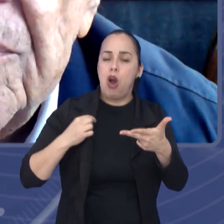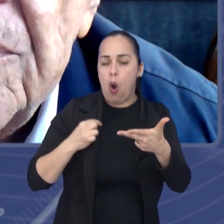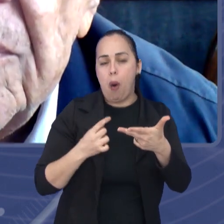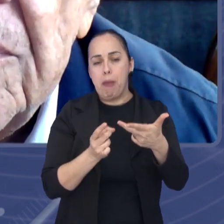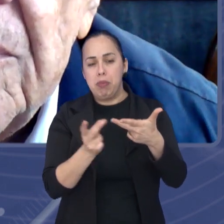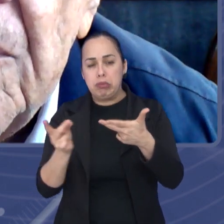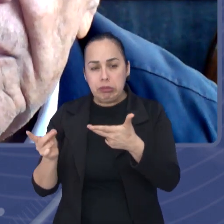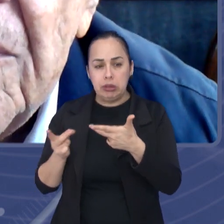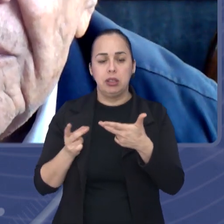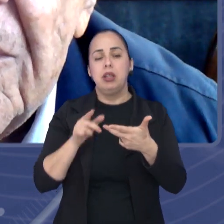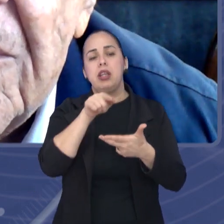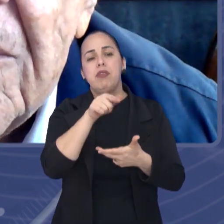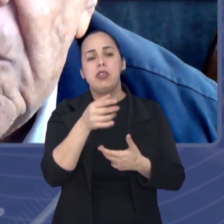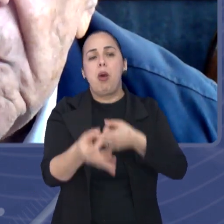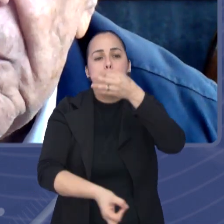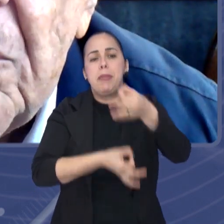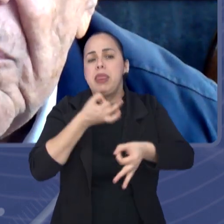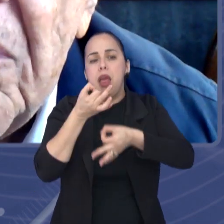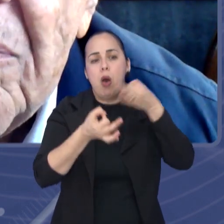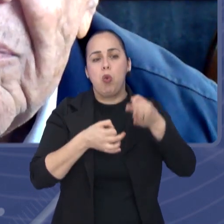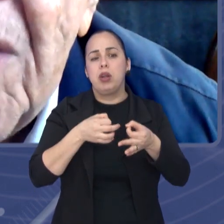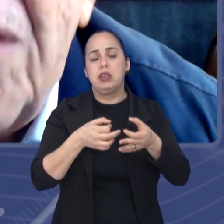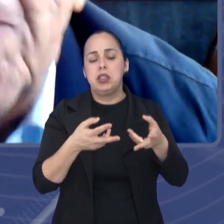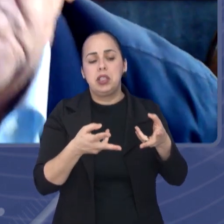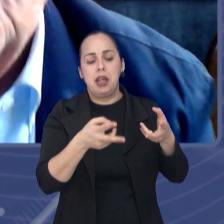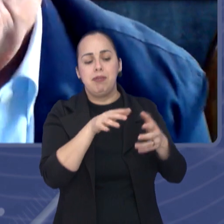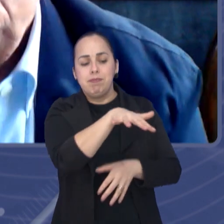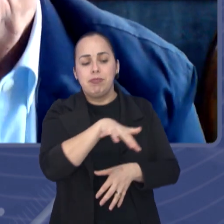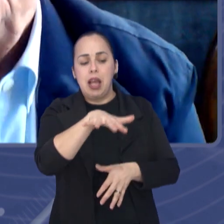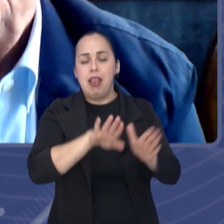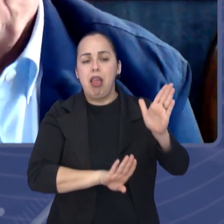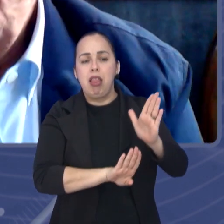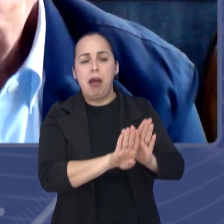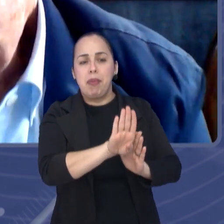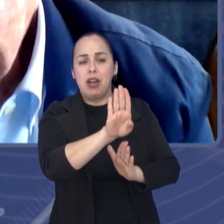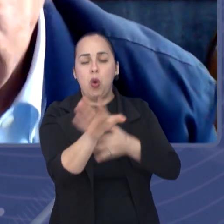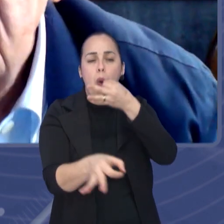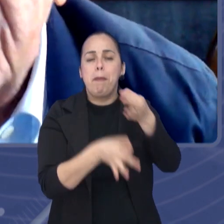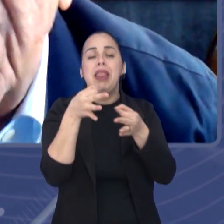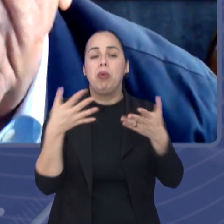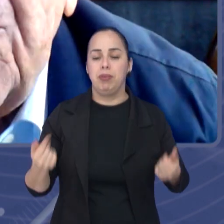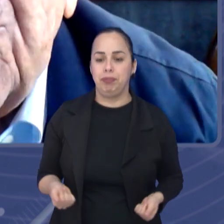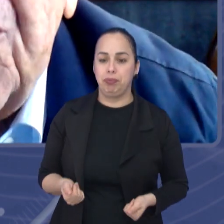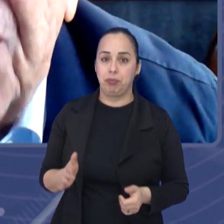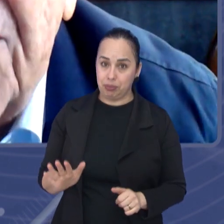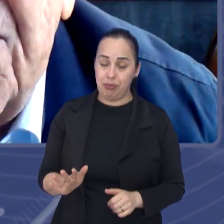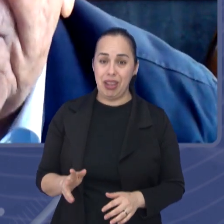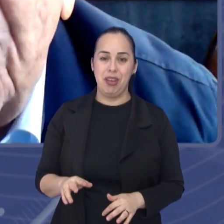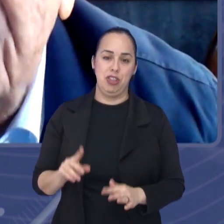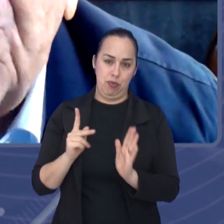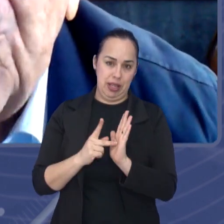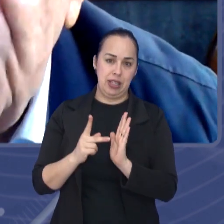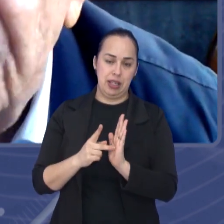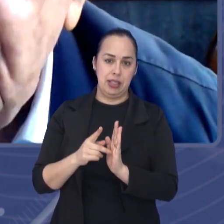senhor analisa esse crescimento, né, dessas principais áreas? Daniela, eu fico contente de